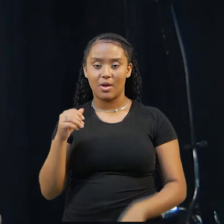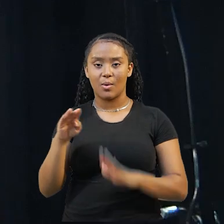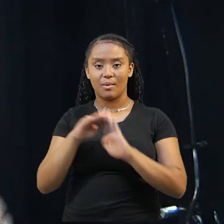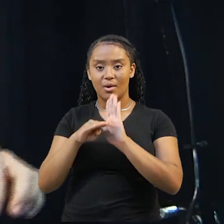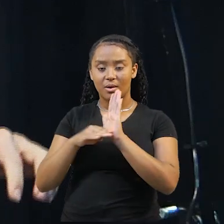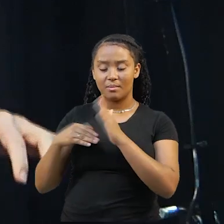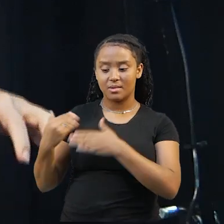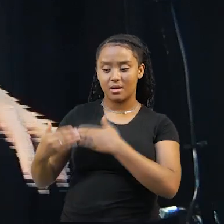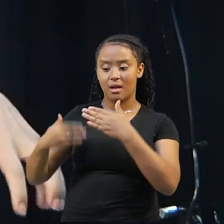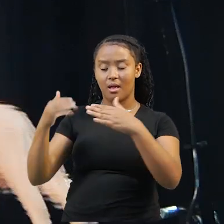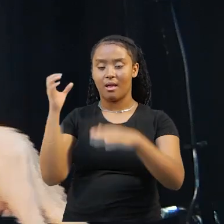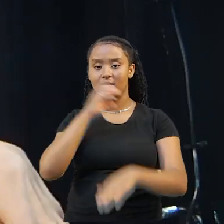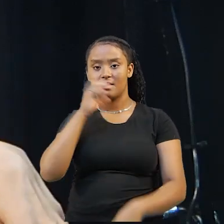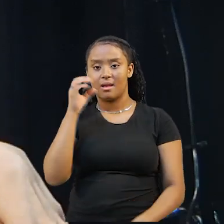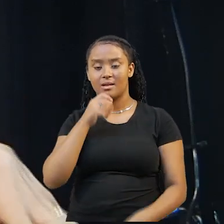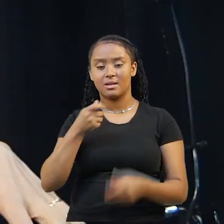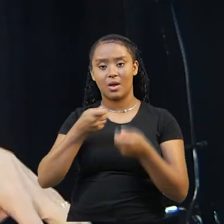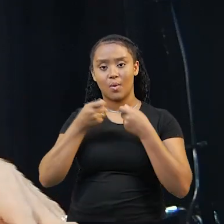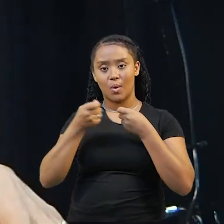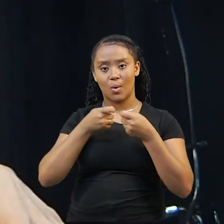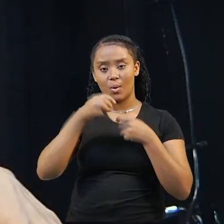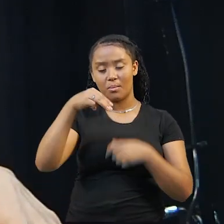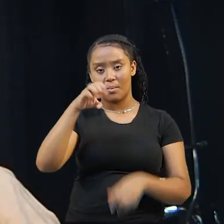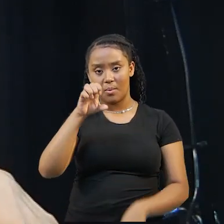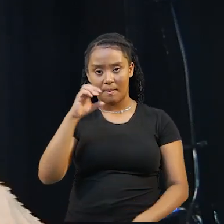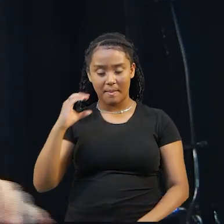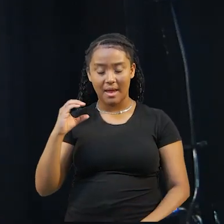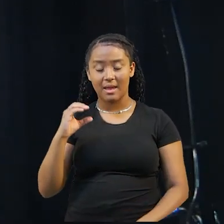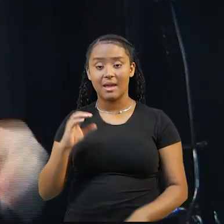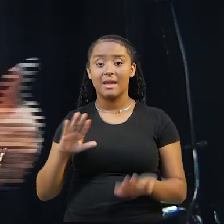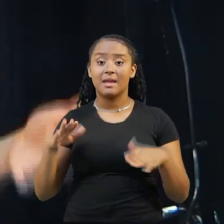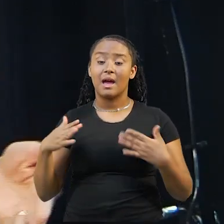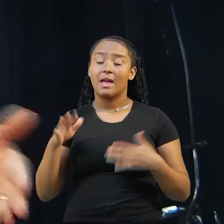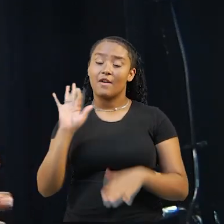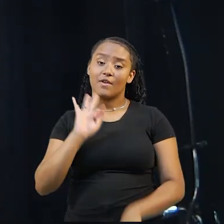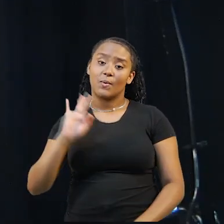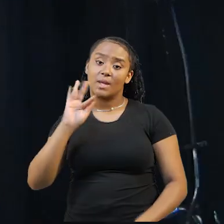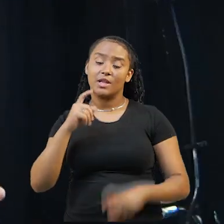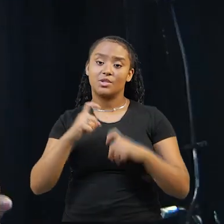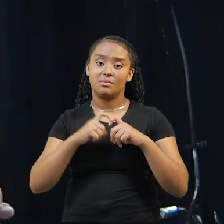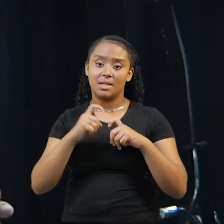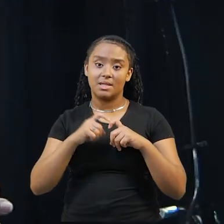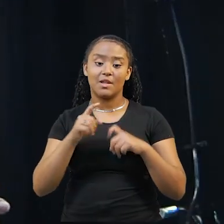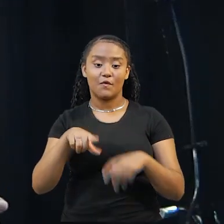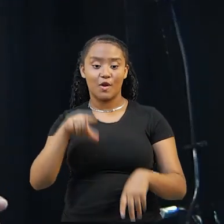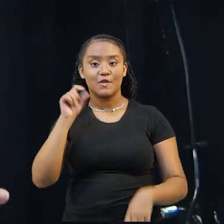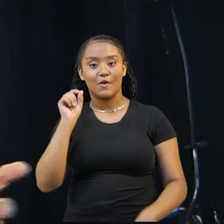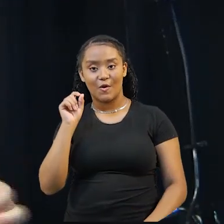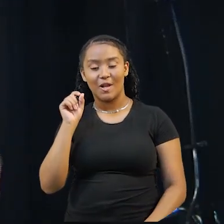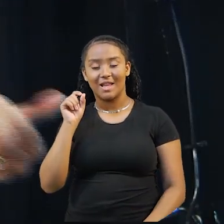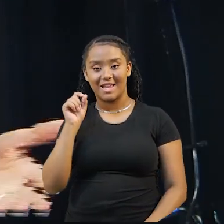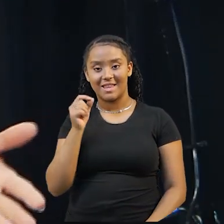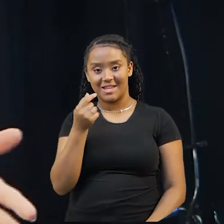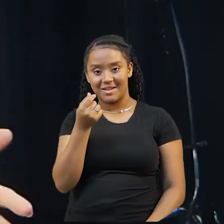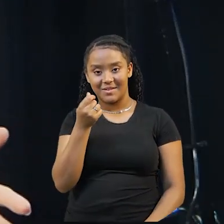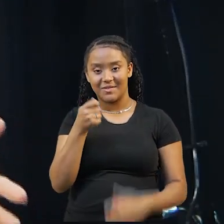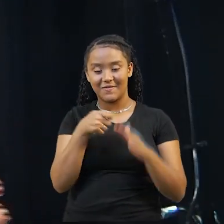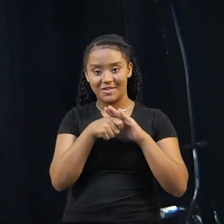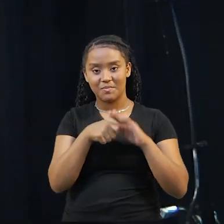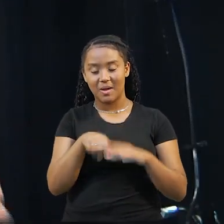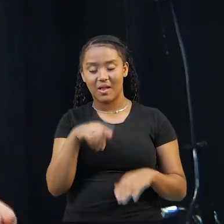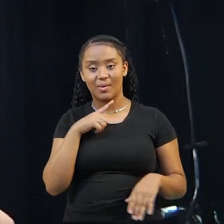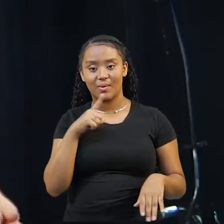Aceleração Econômica para o MEC, e aí a Faculdade de Medicina foi contemplada com o